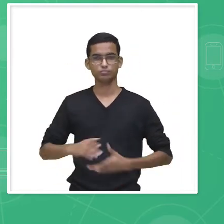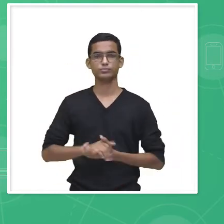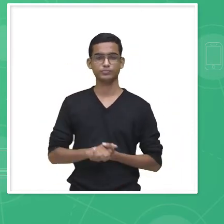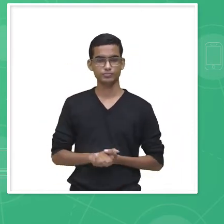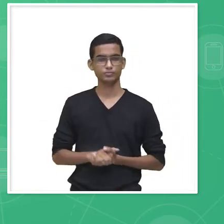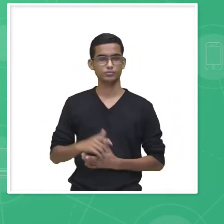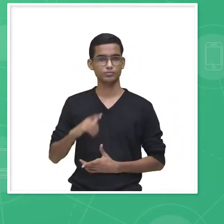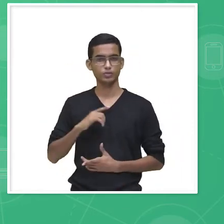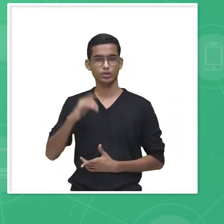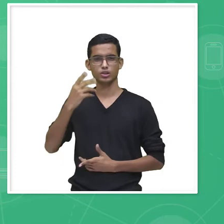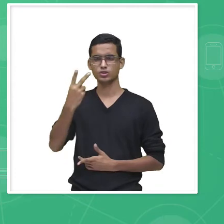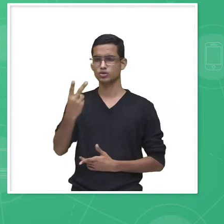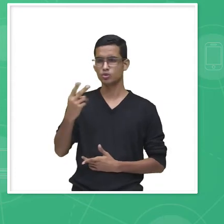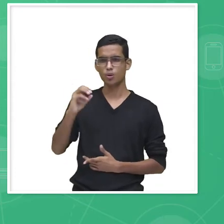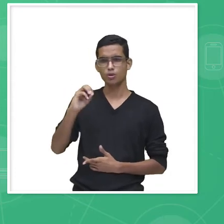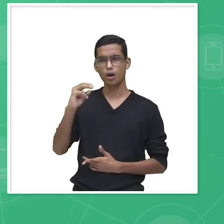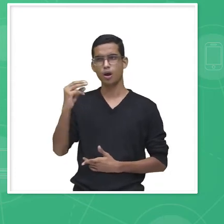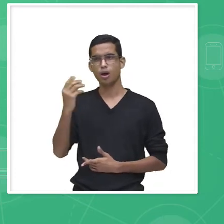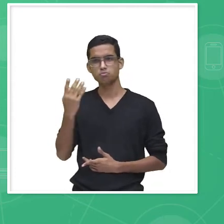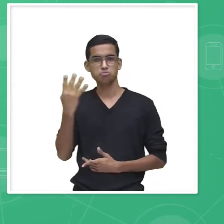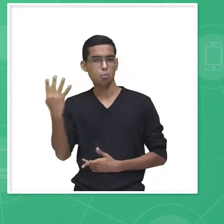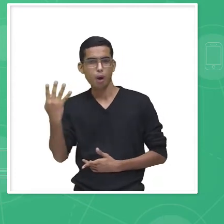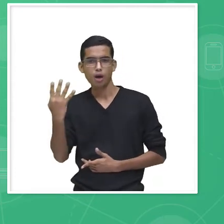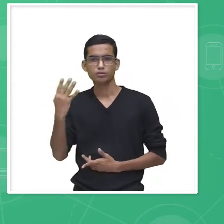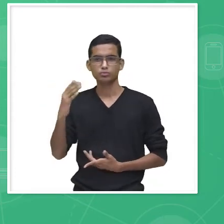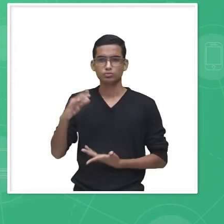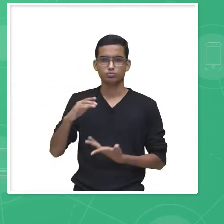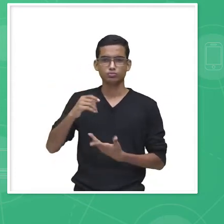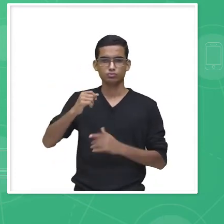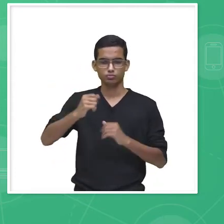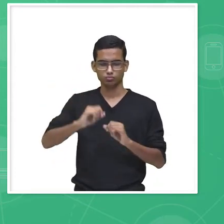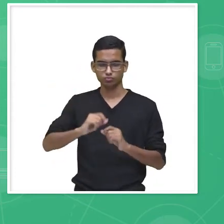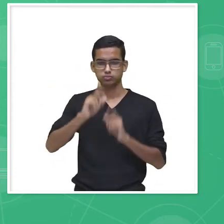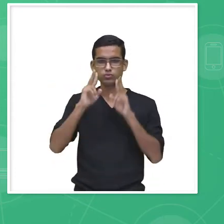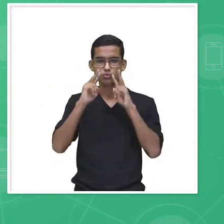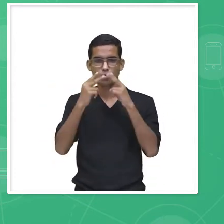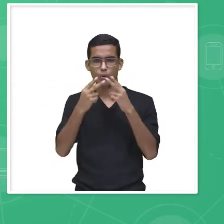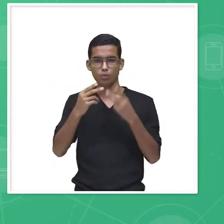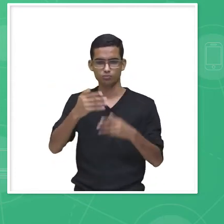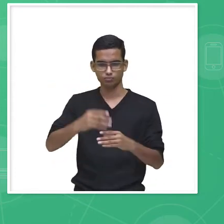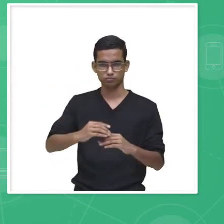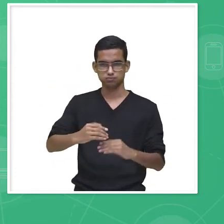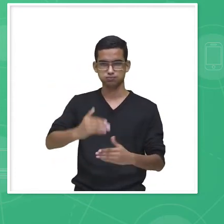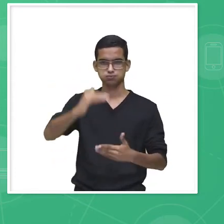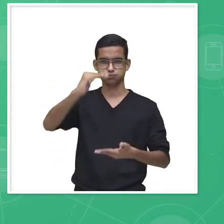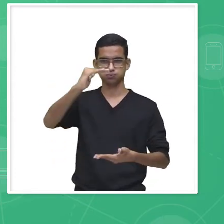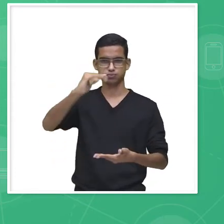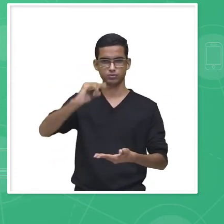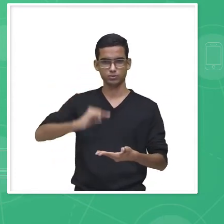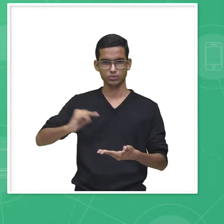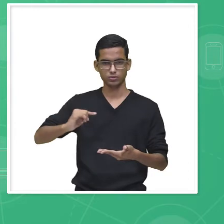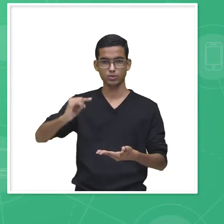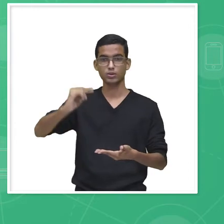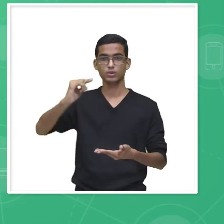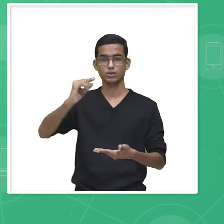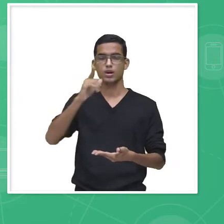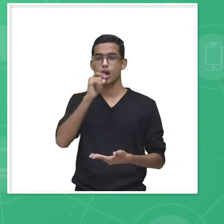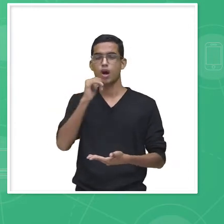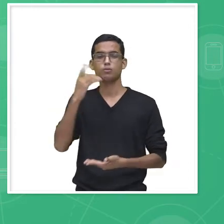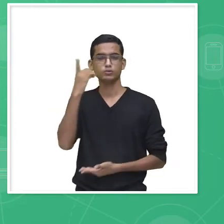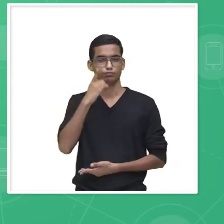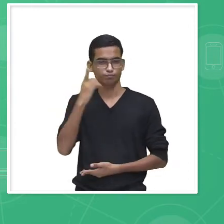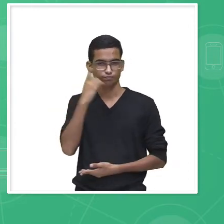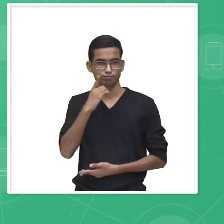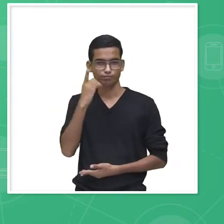4 litros de água por dia dependendo aí do nosso peso tá então é importante também que a urina ela esteja com a